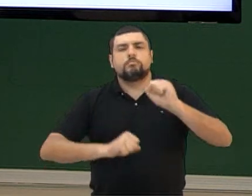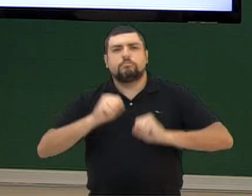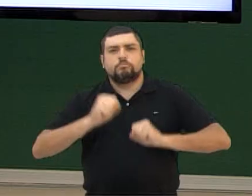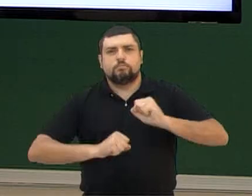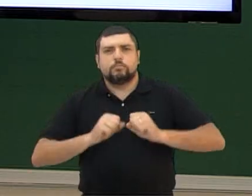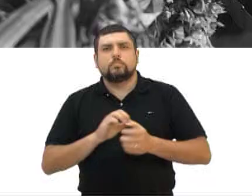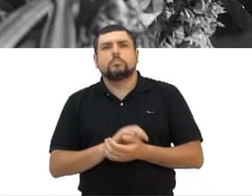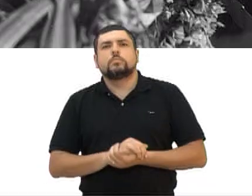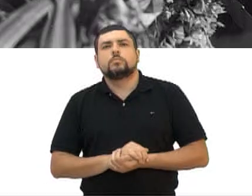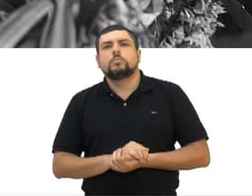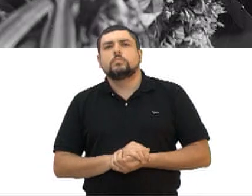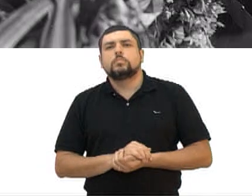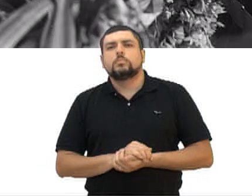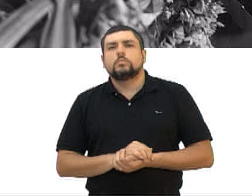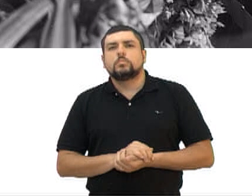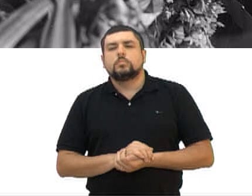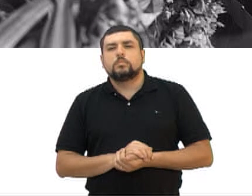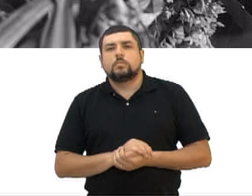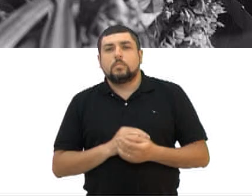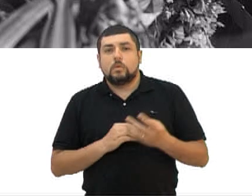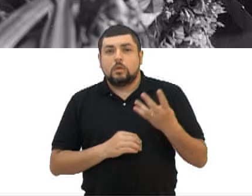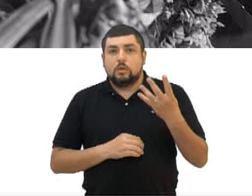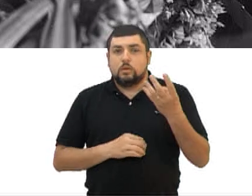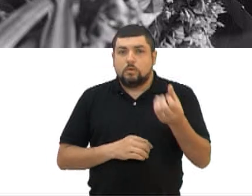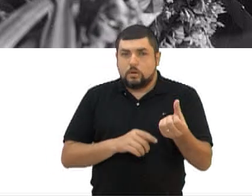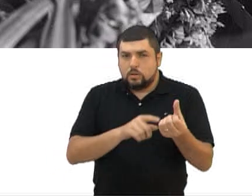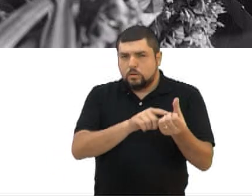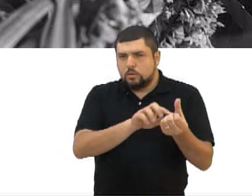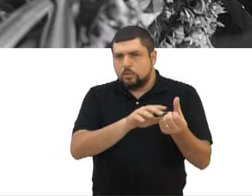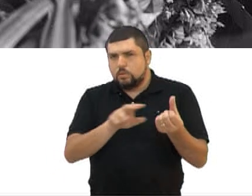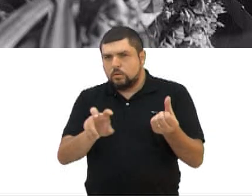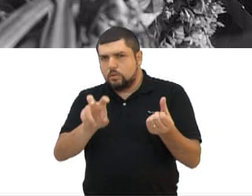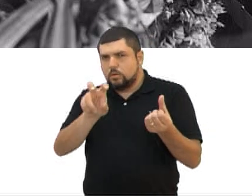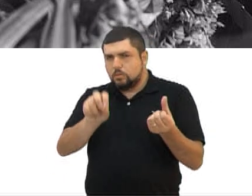De 1946 a 1950, a gente tem o governo